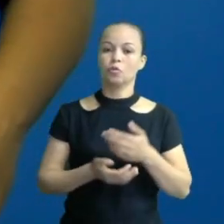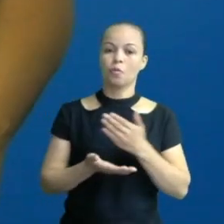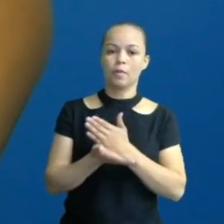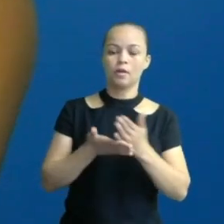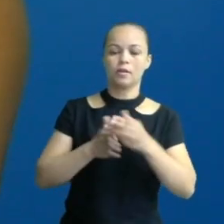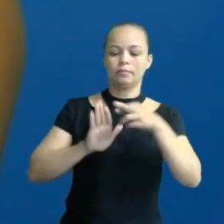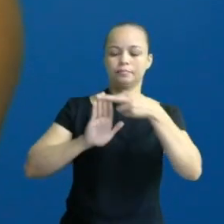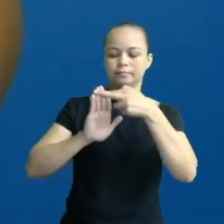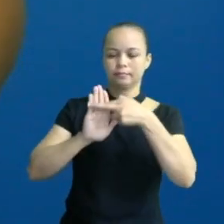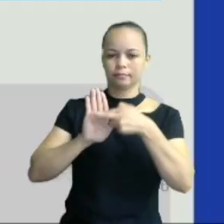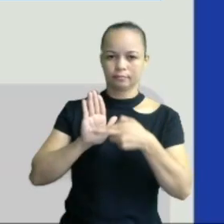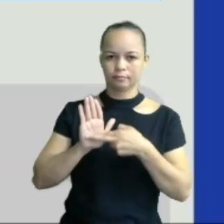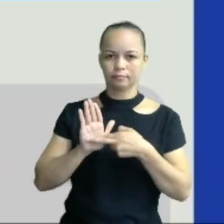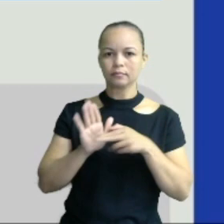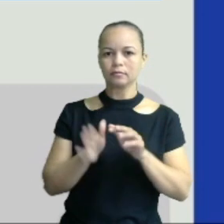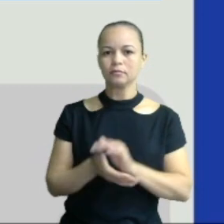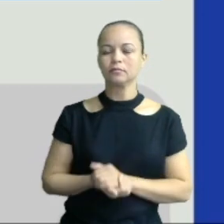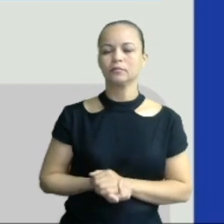tá bom?